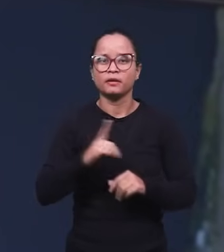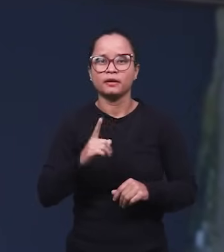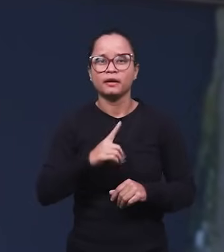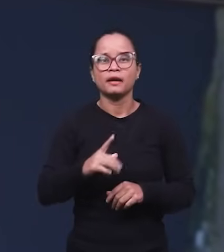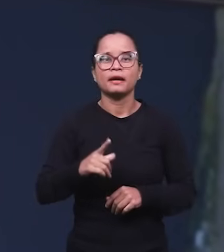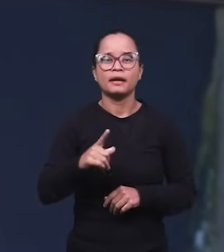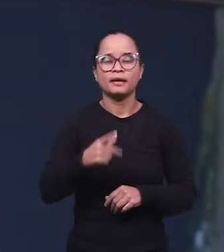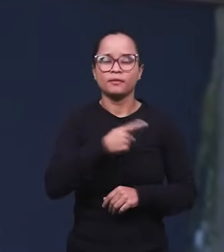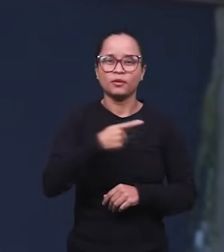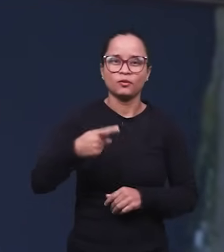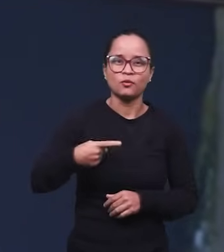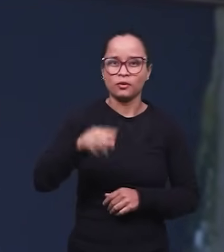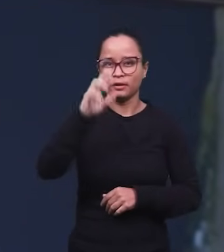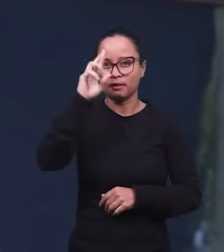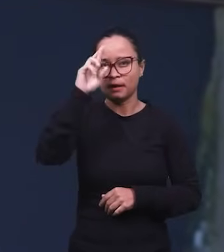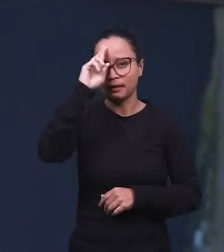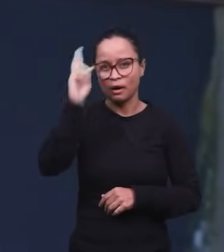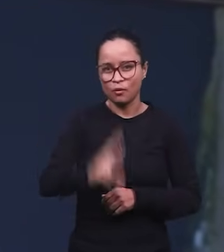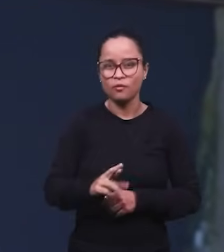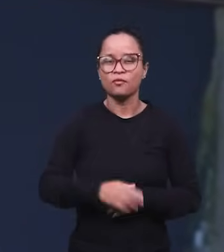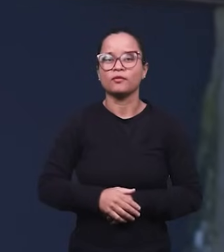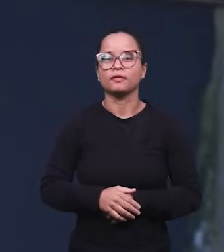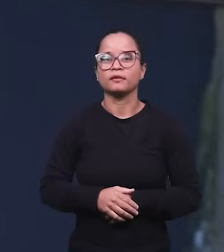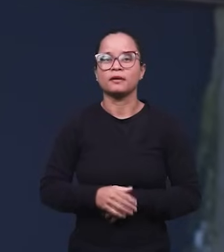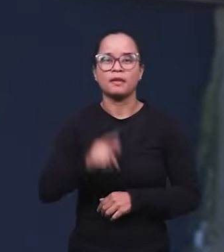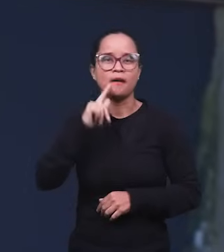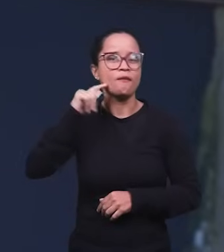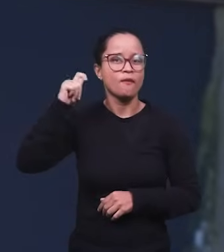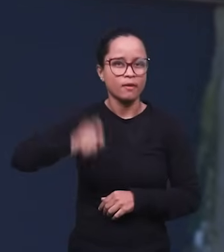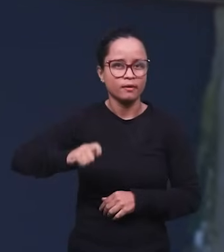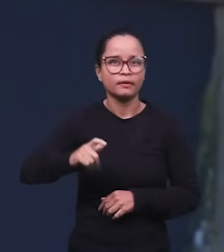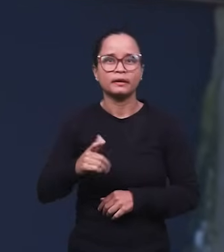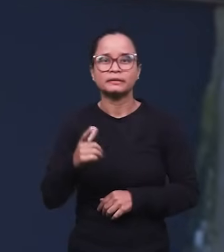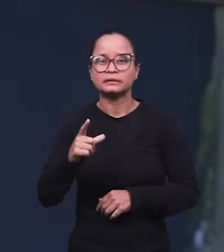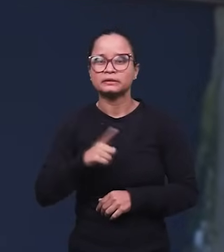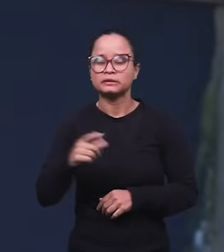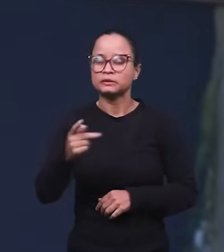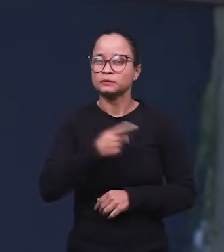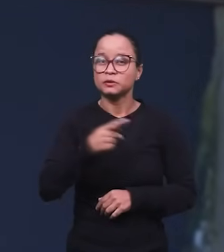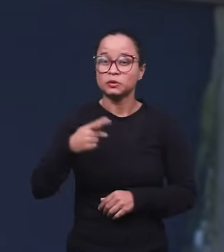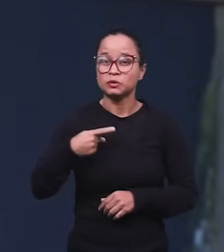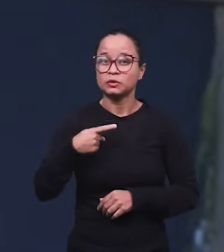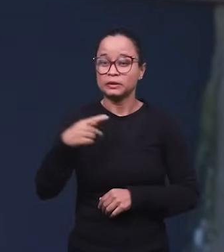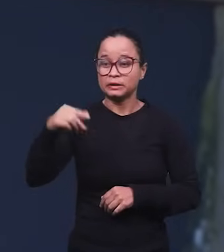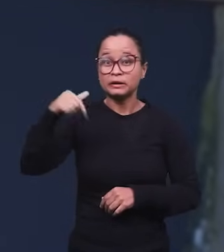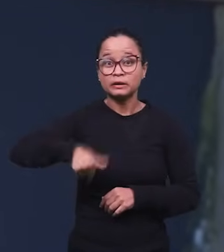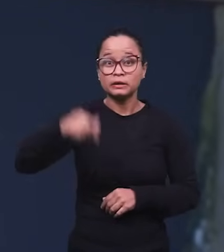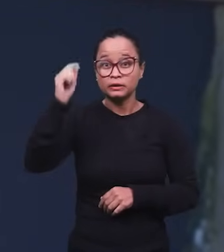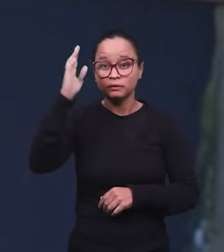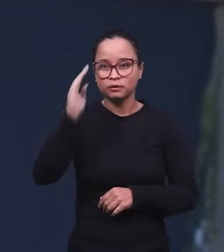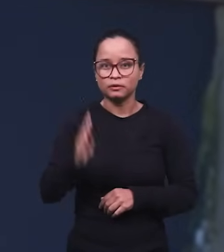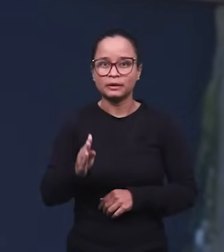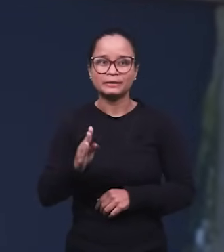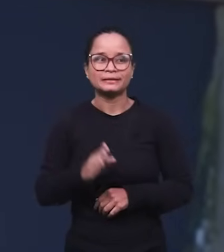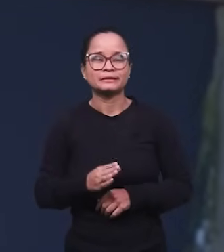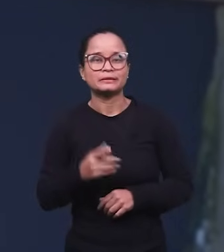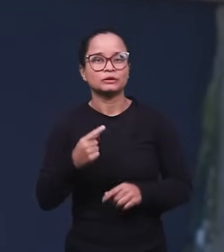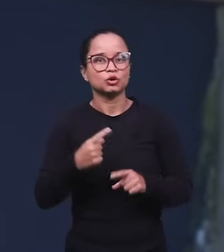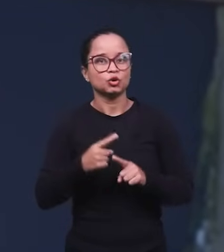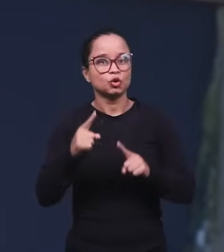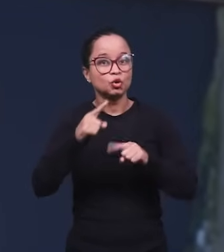Bielorrússia, Ucrânia e Rússia. E esses pastores estiveram aqui e nós enfrentamos o problema da